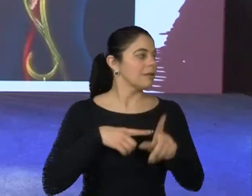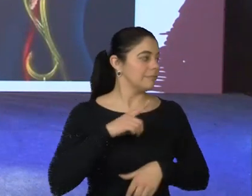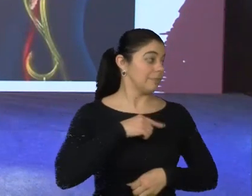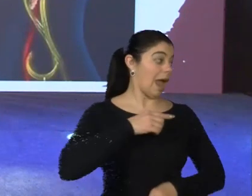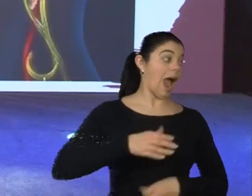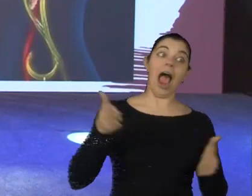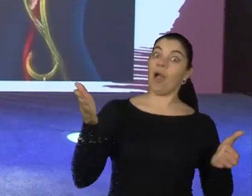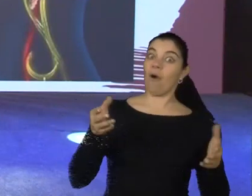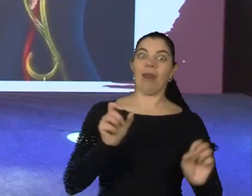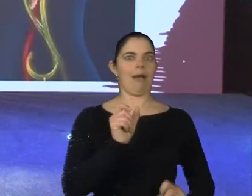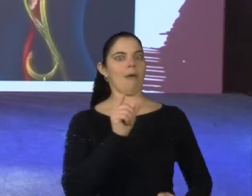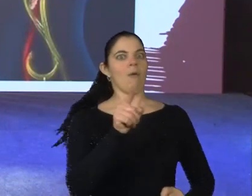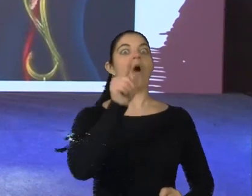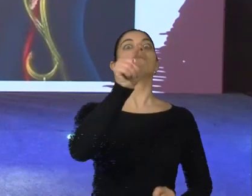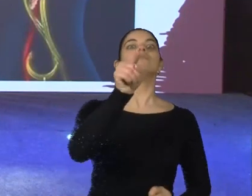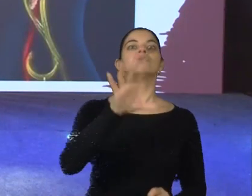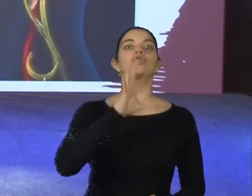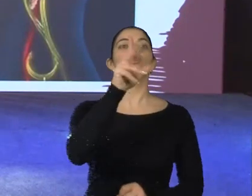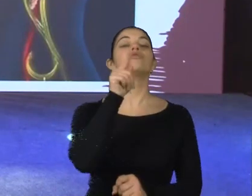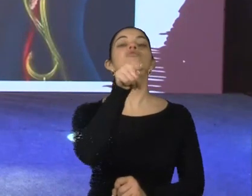meio, qual de vocês,